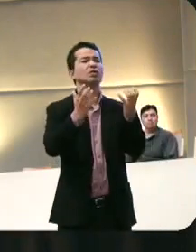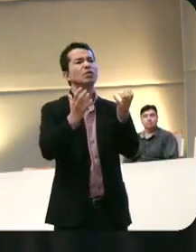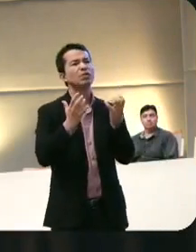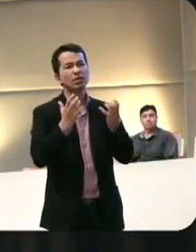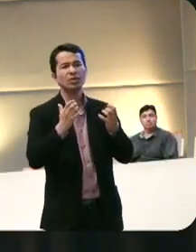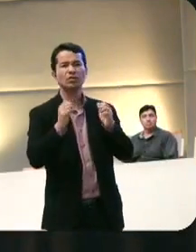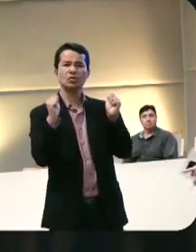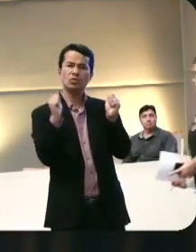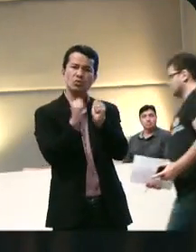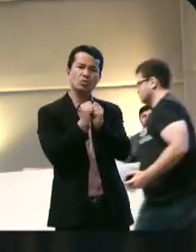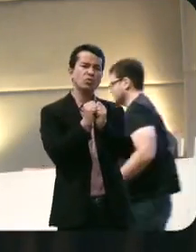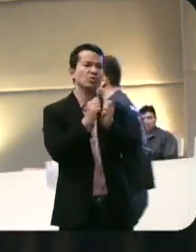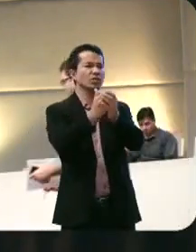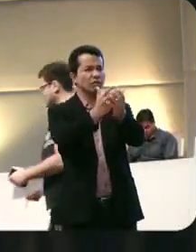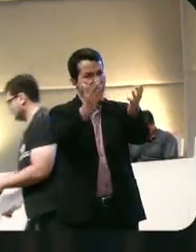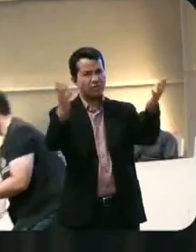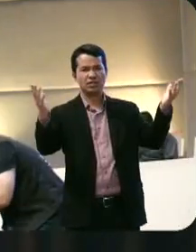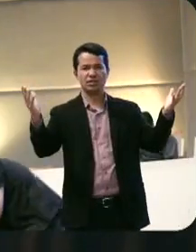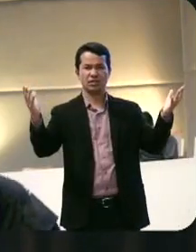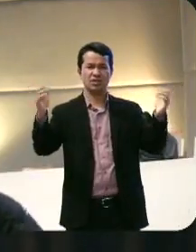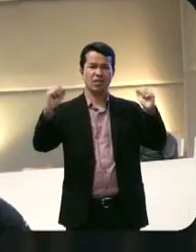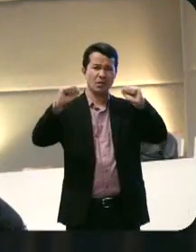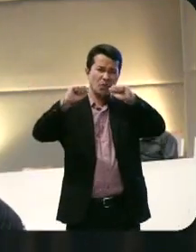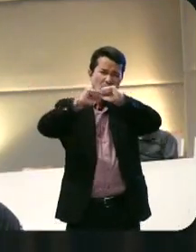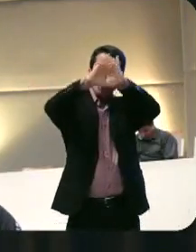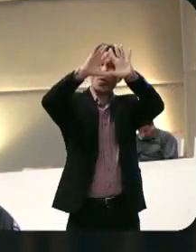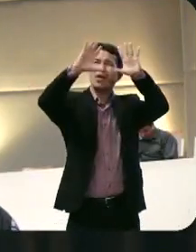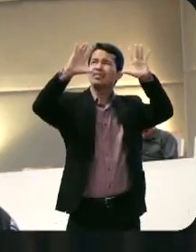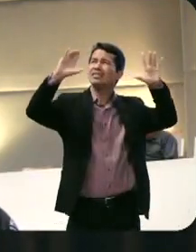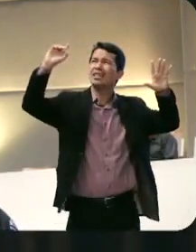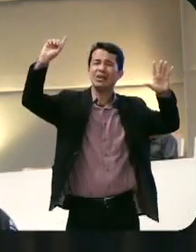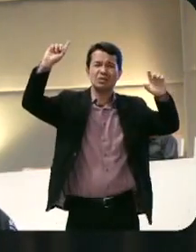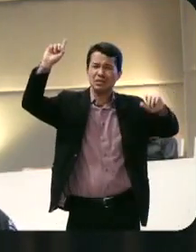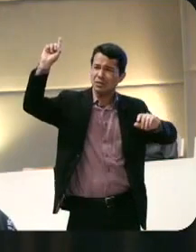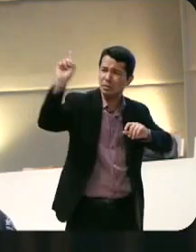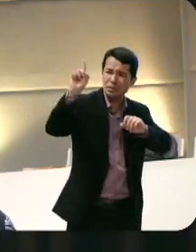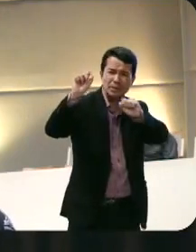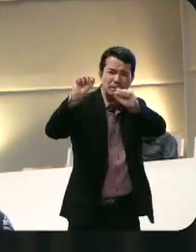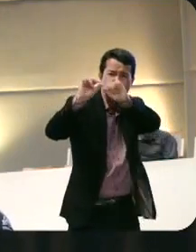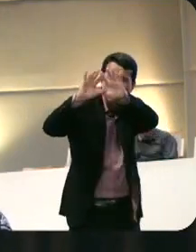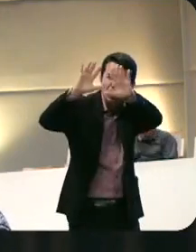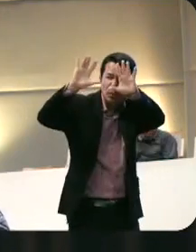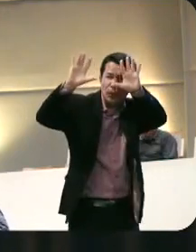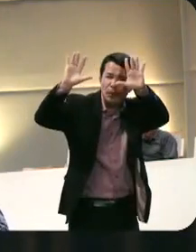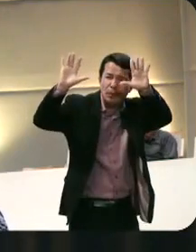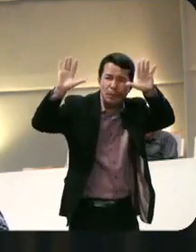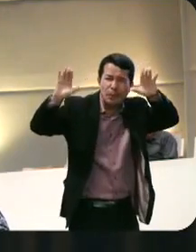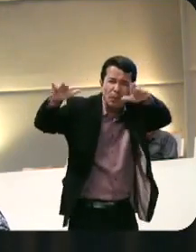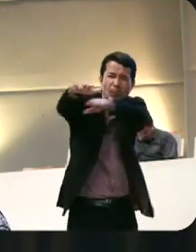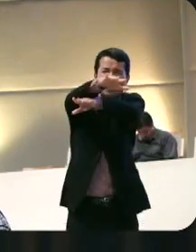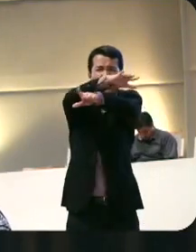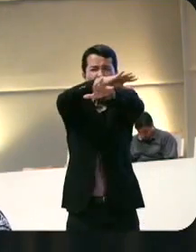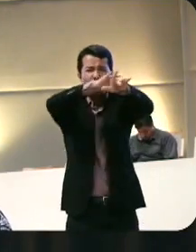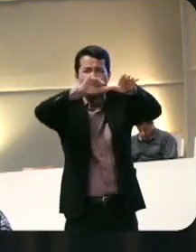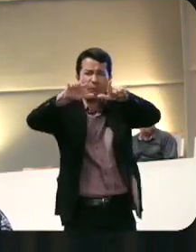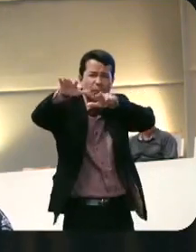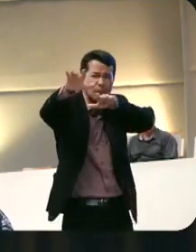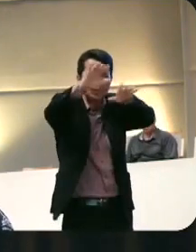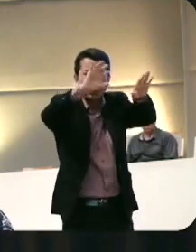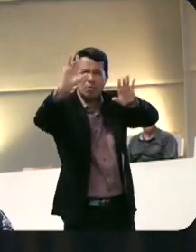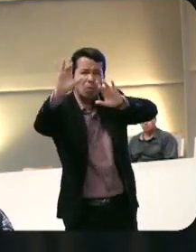vir. A glória de Deus vai se manifestar de novo. Nós vamos descer a montanha com